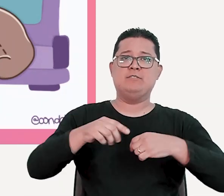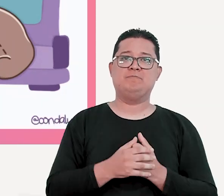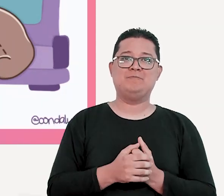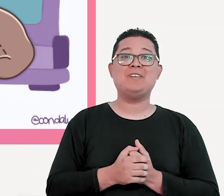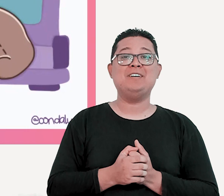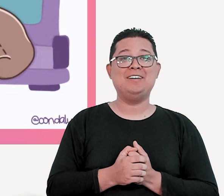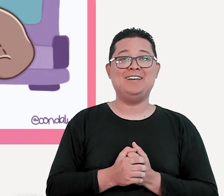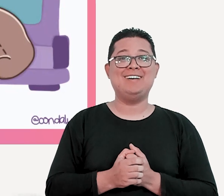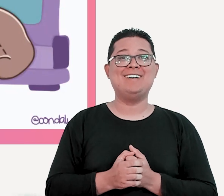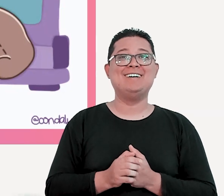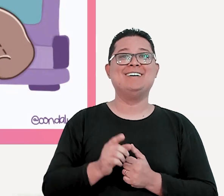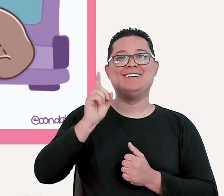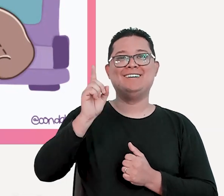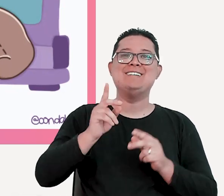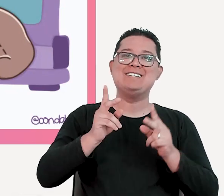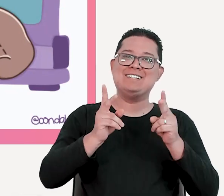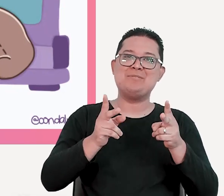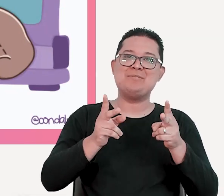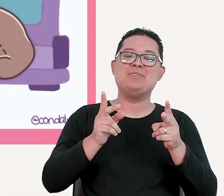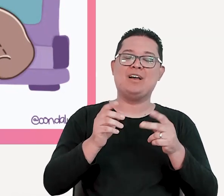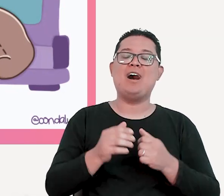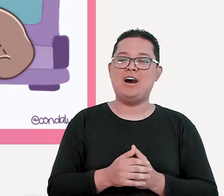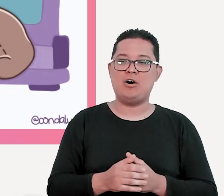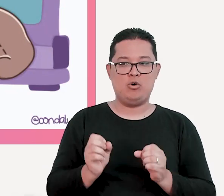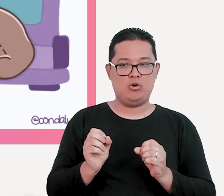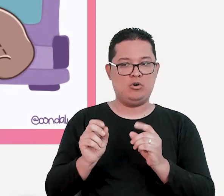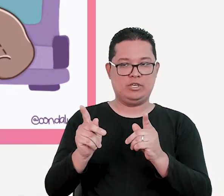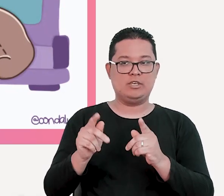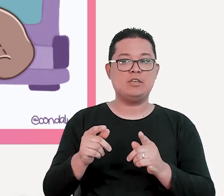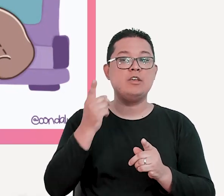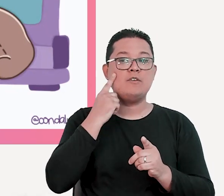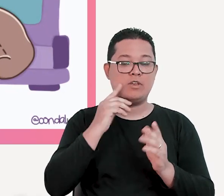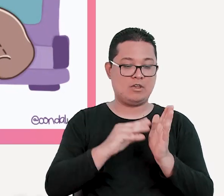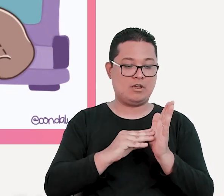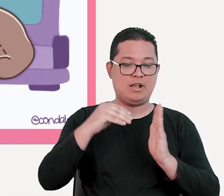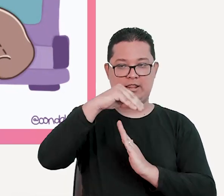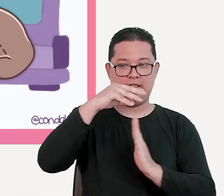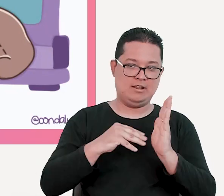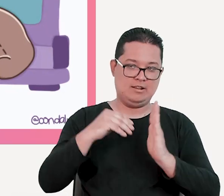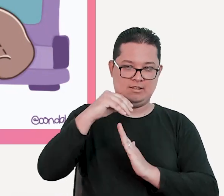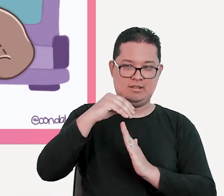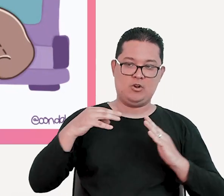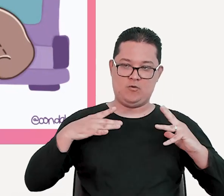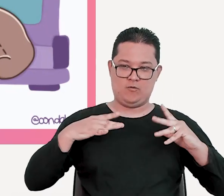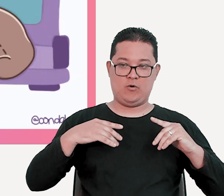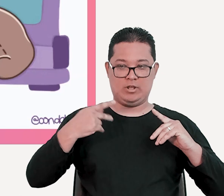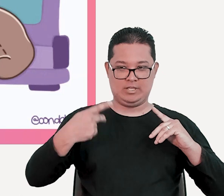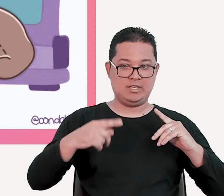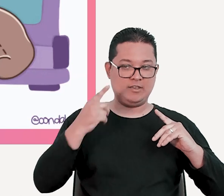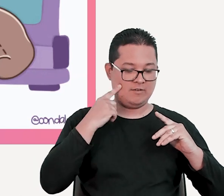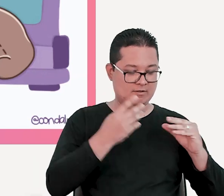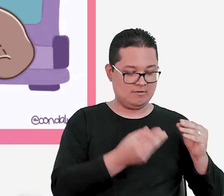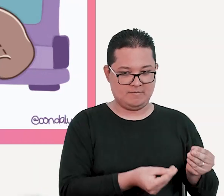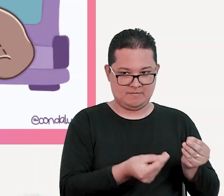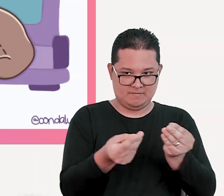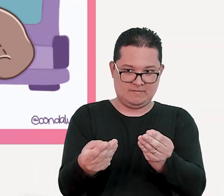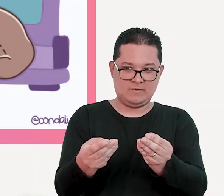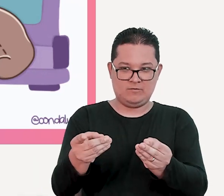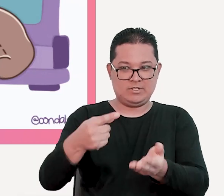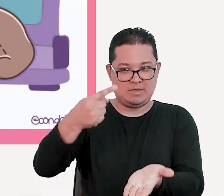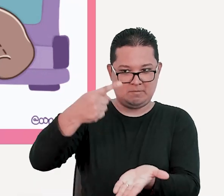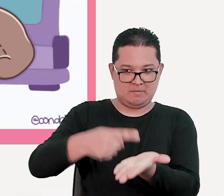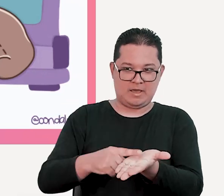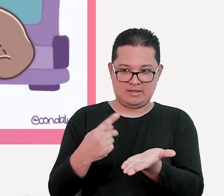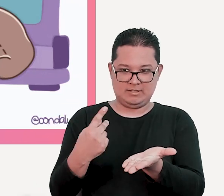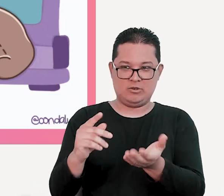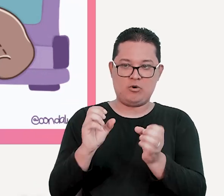ano, eles já compartilham qual que vão ser os feriados todos de Gibraltar para o pessoal se organizar, porque tem uma coisa muito legal lá, eles